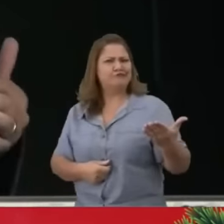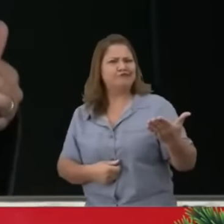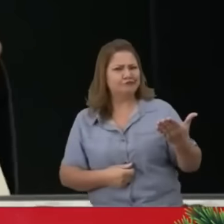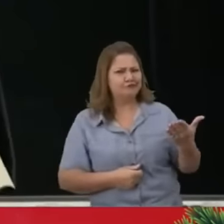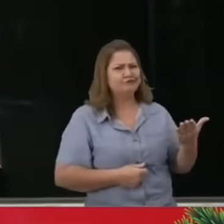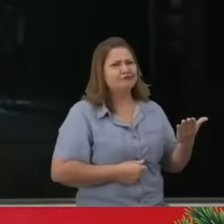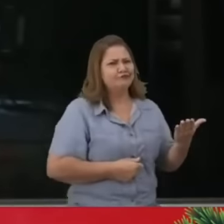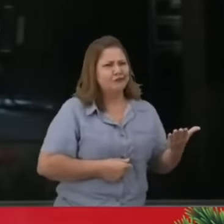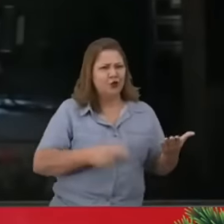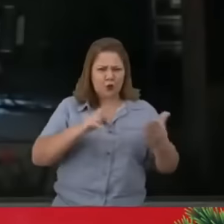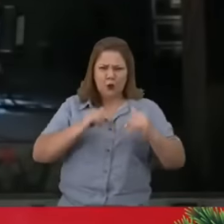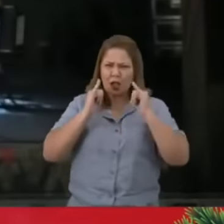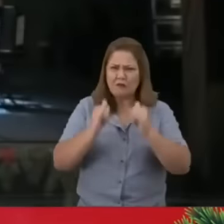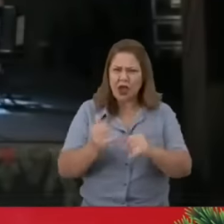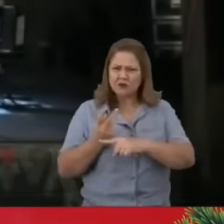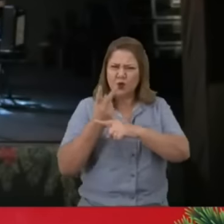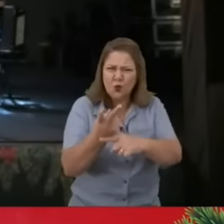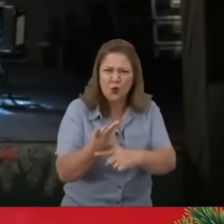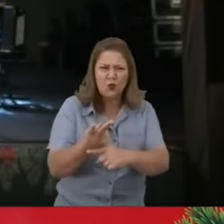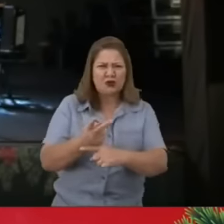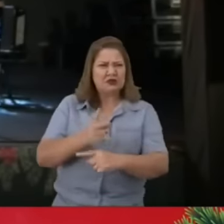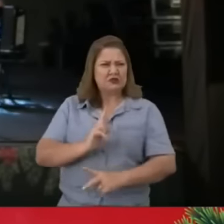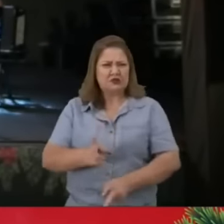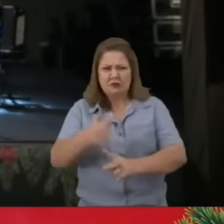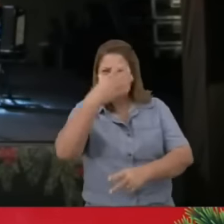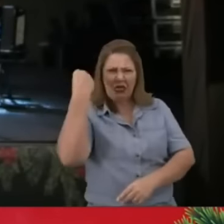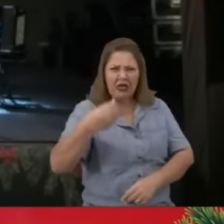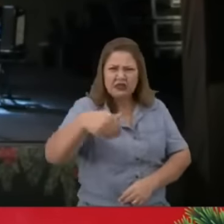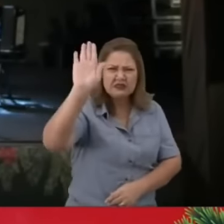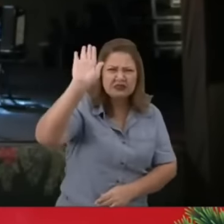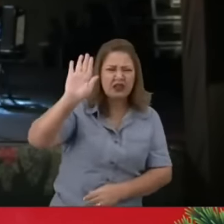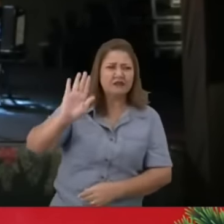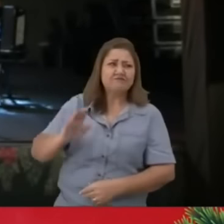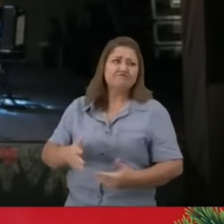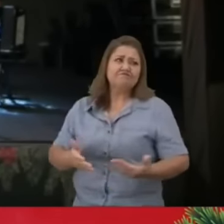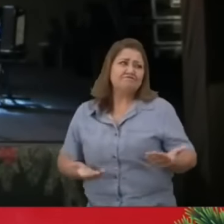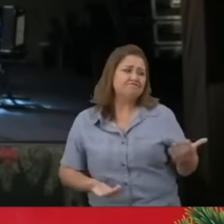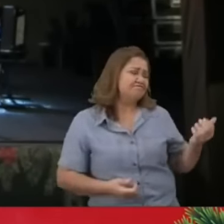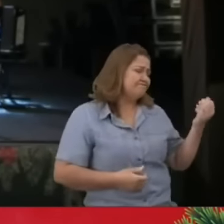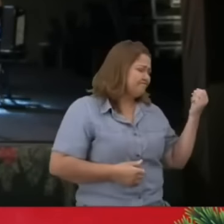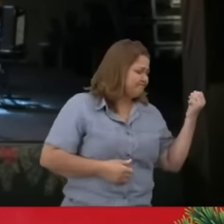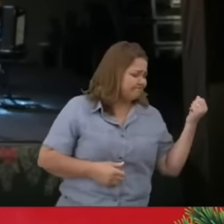que eu nunca mais te procure, pra sempre te esqueça.